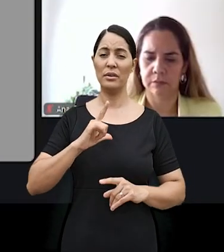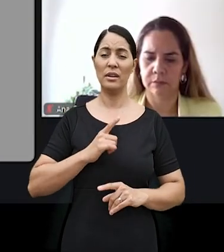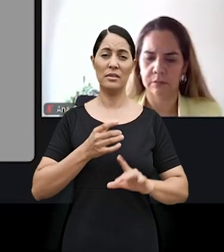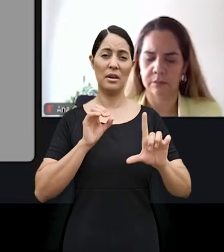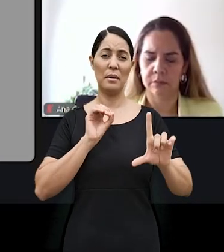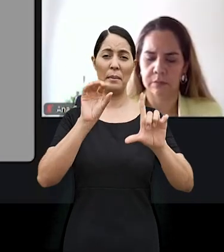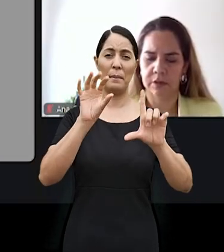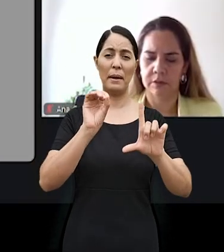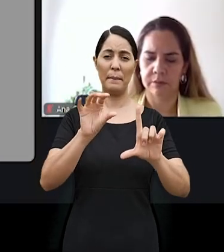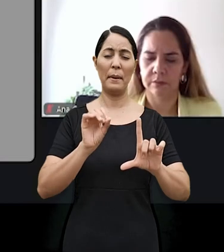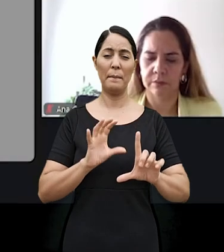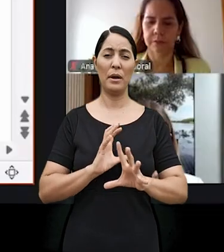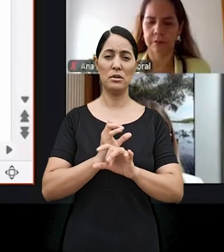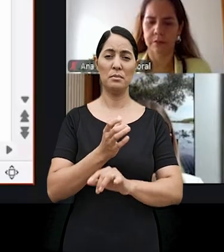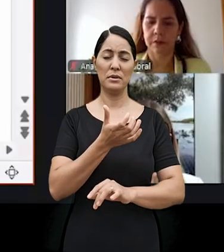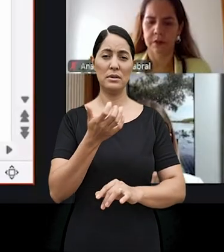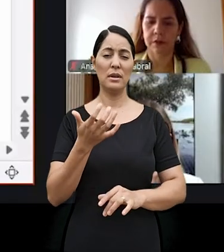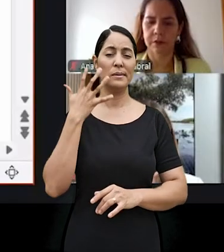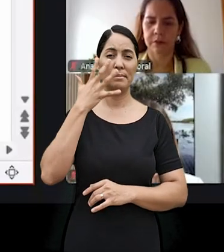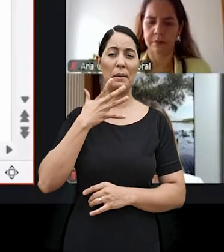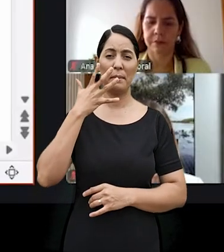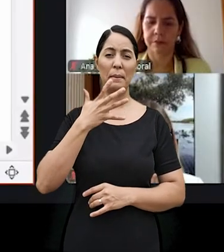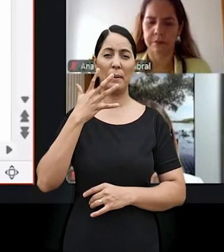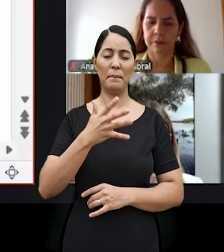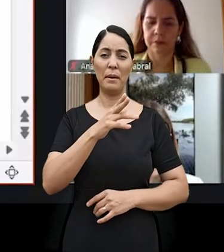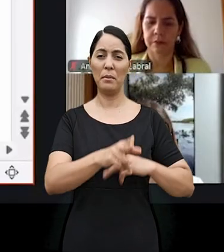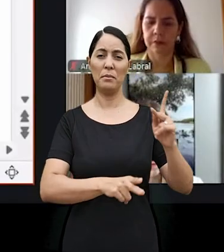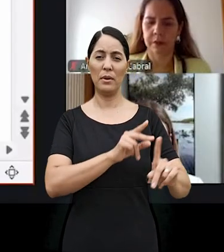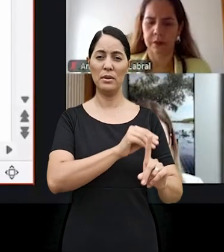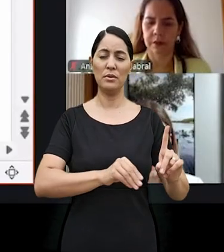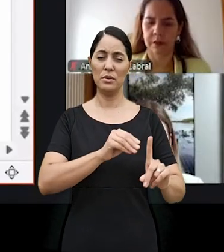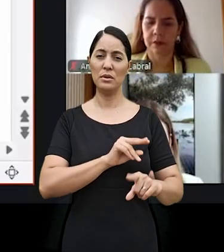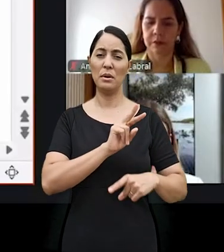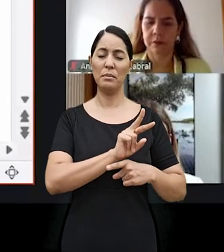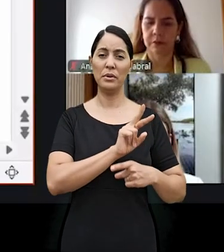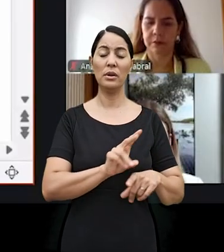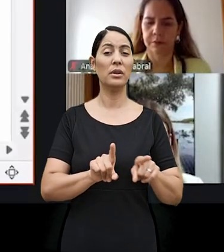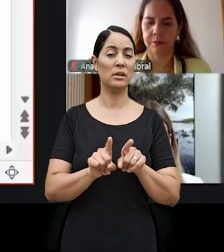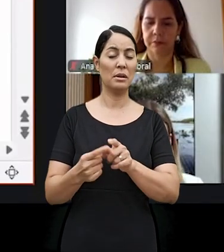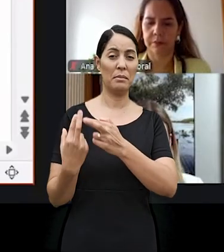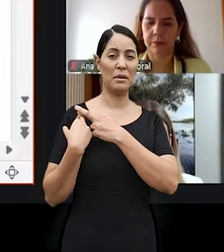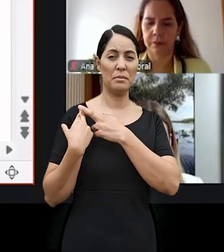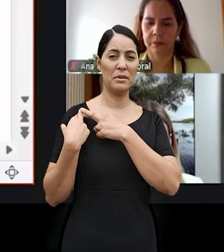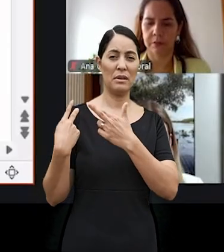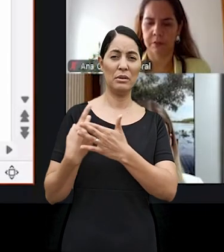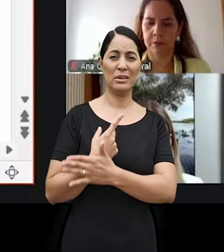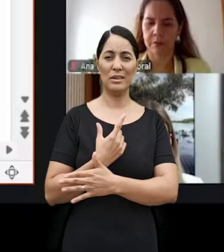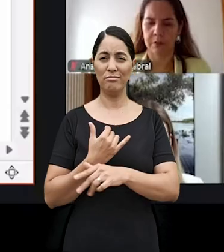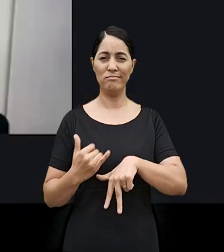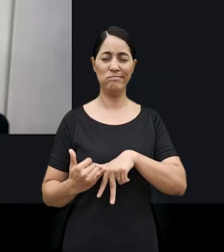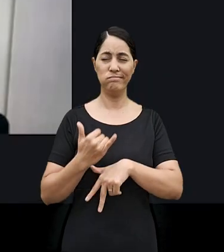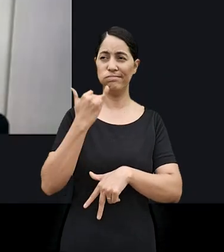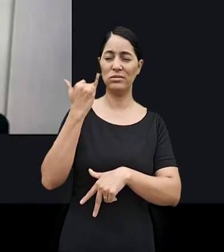justiça climática no Brasil, a formulação de políticas à proteção de populações vulneráveis e a responsabilização em desastres